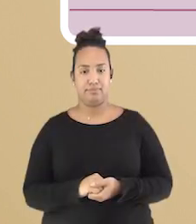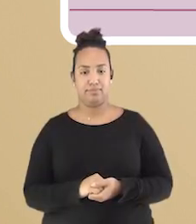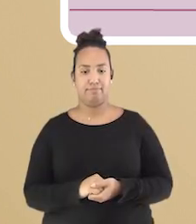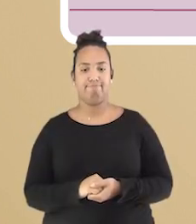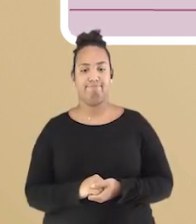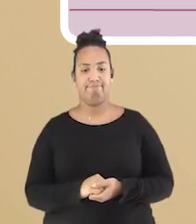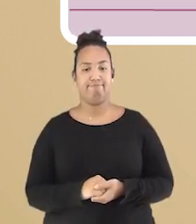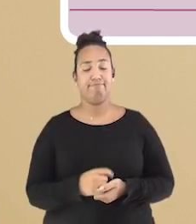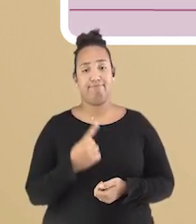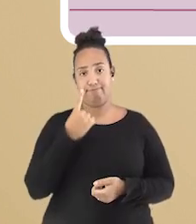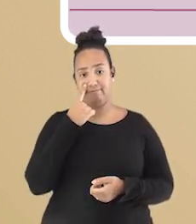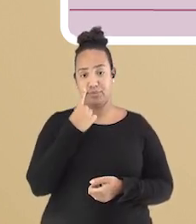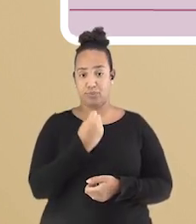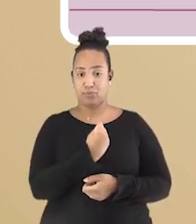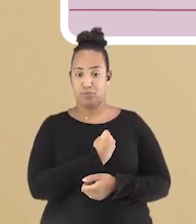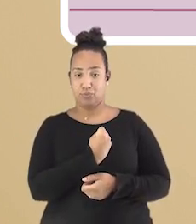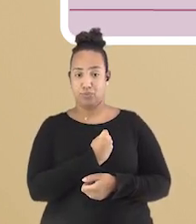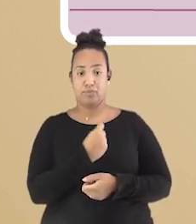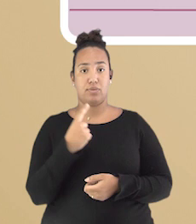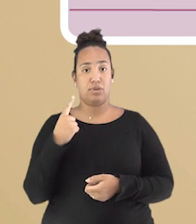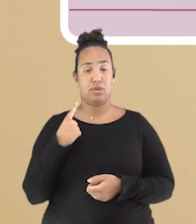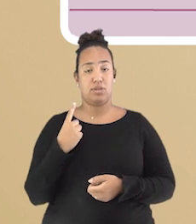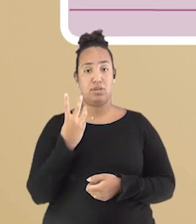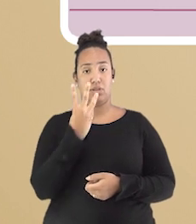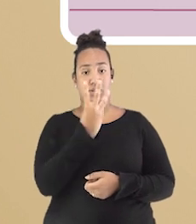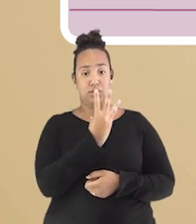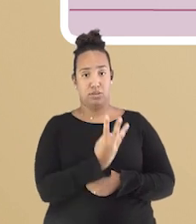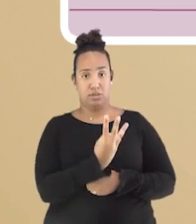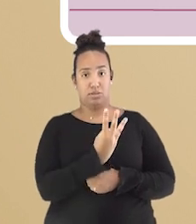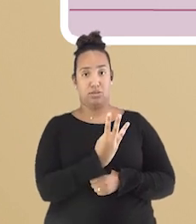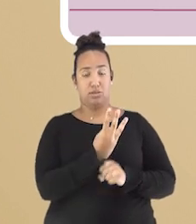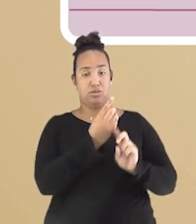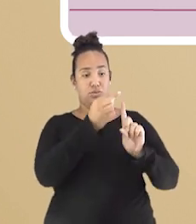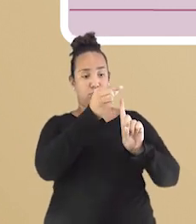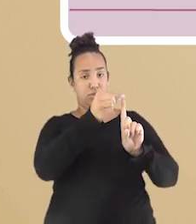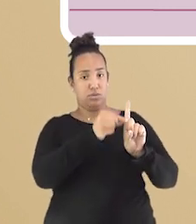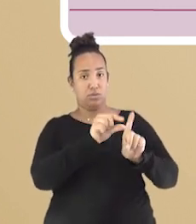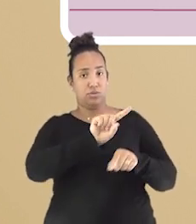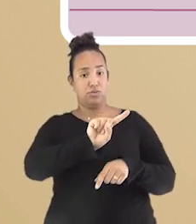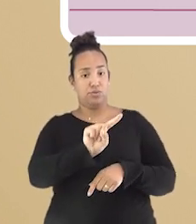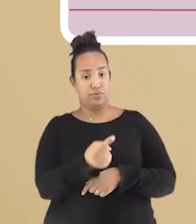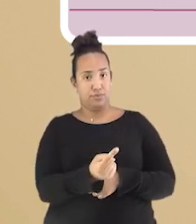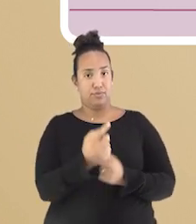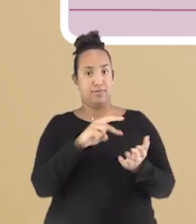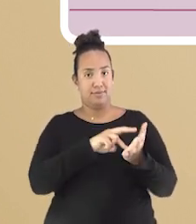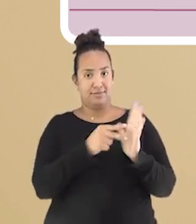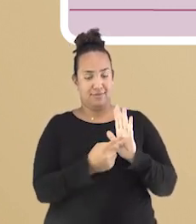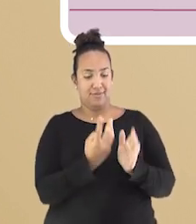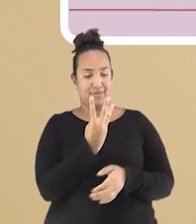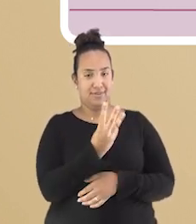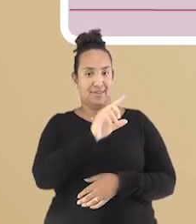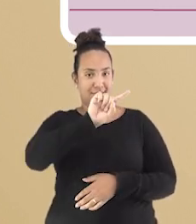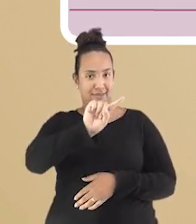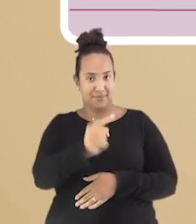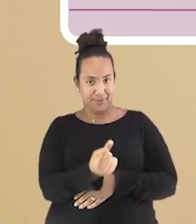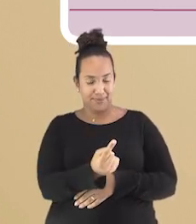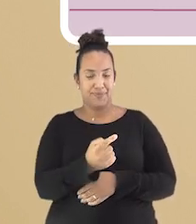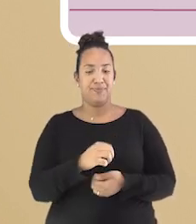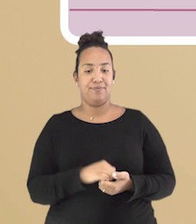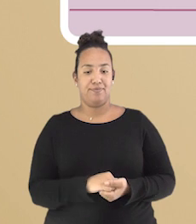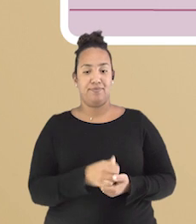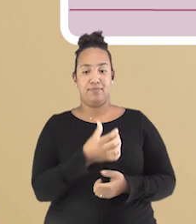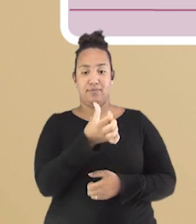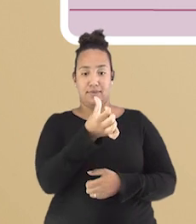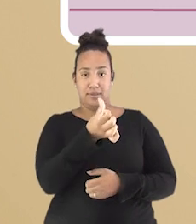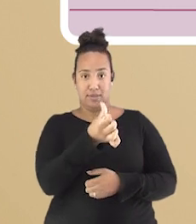Veja que esse número possui 3 unidades de milhar, que é o mesmo que 3.000. 6 centenas simples, que